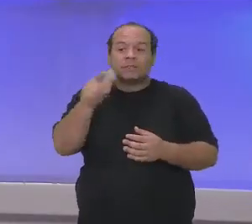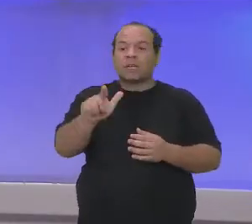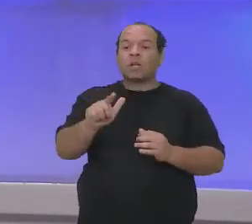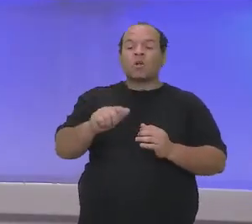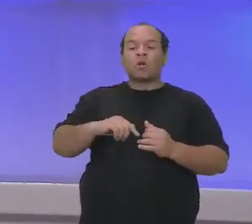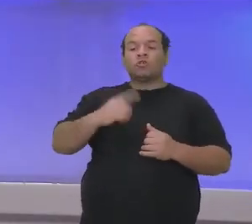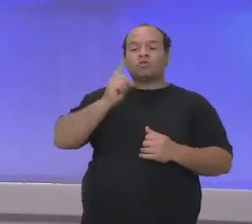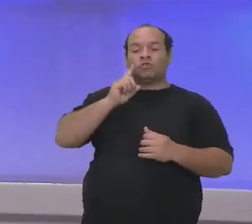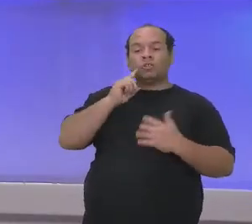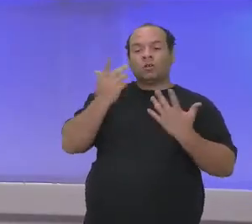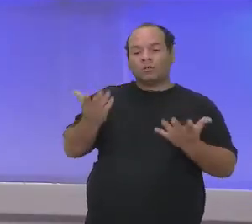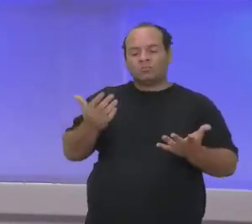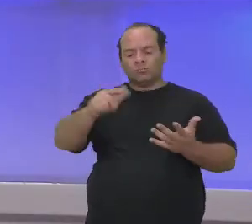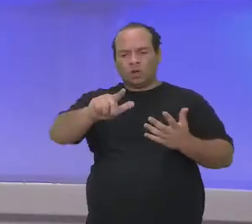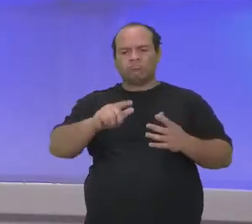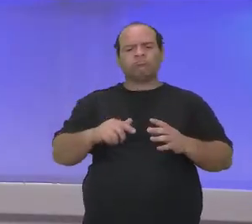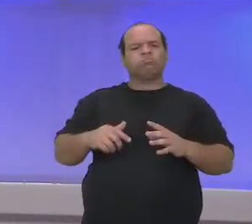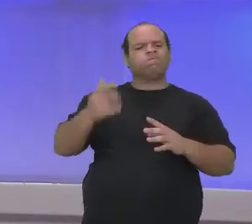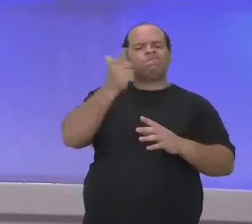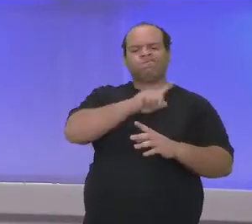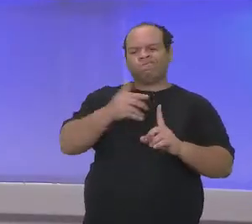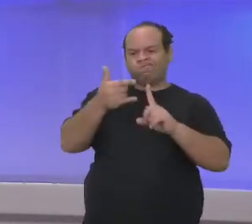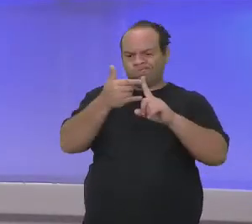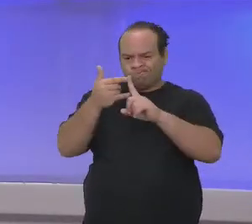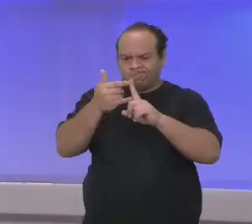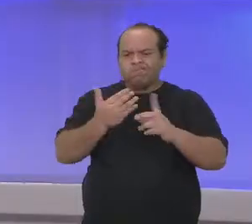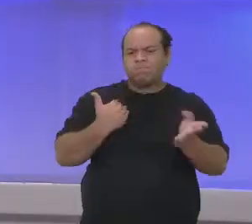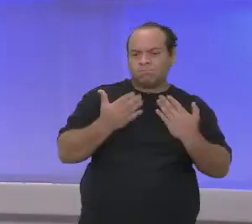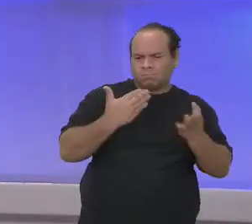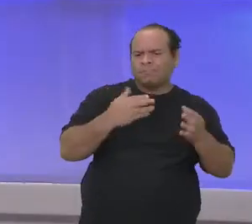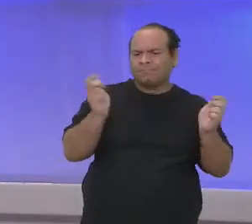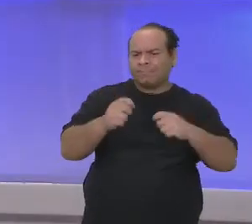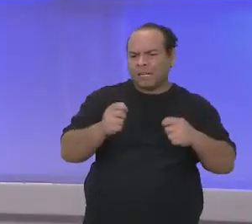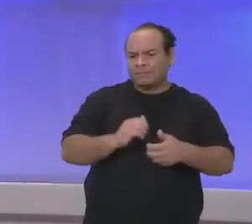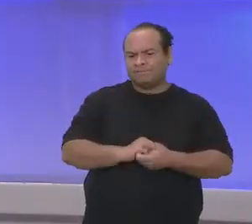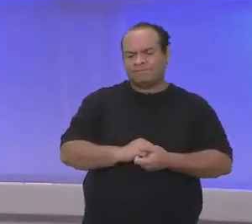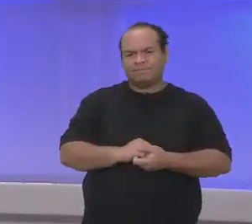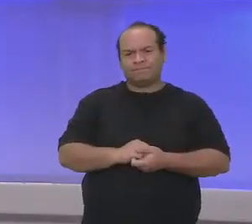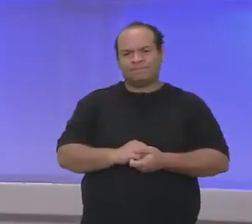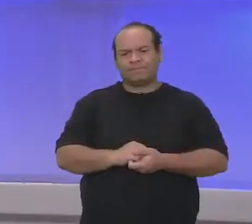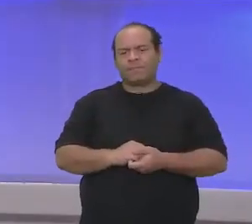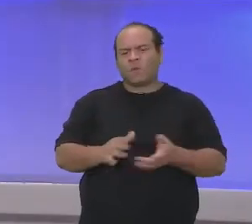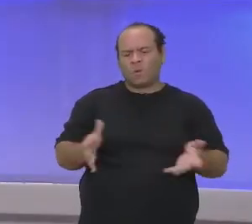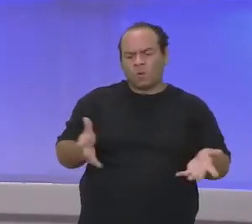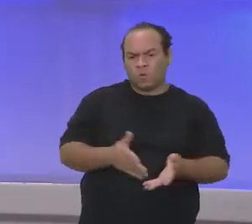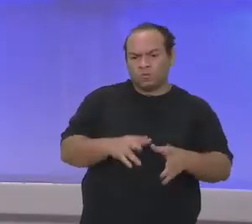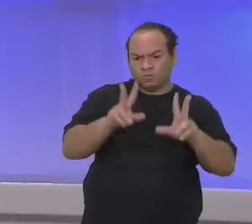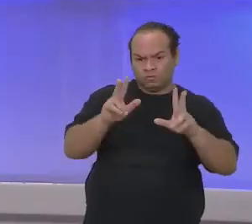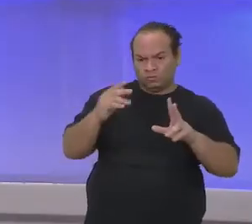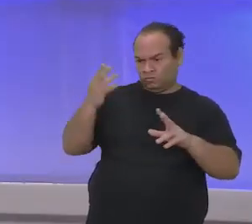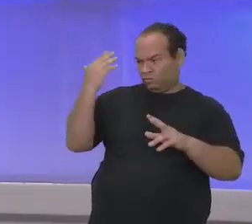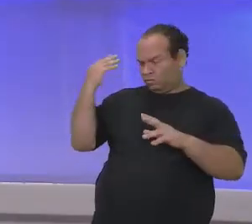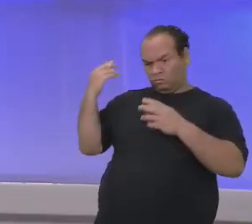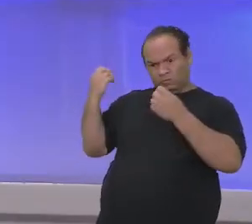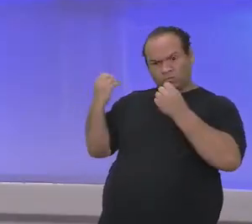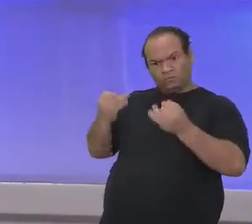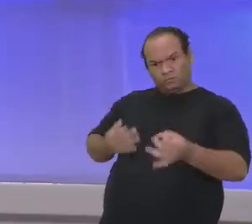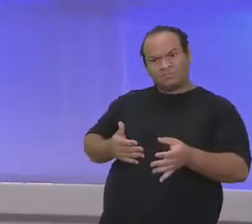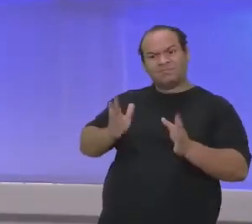novas datas para que vocês possam nos acompanhar aqui, tá certo? A programação que já foi realizada